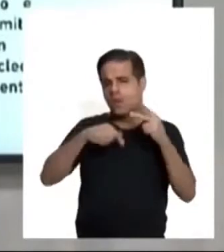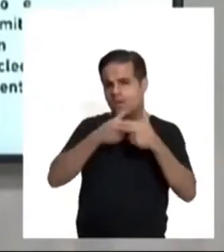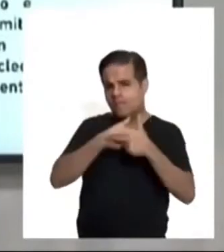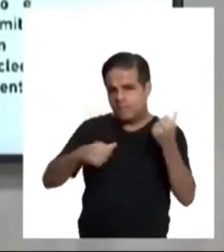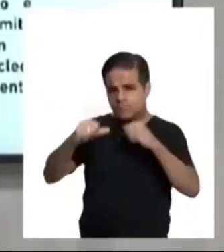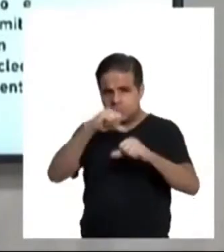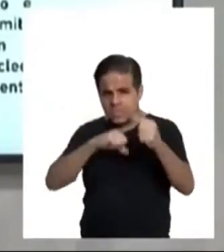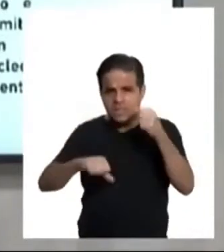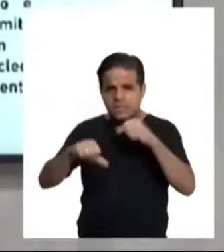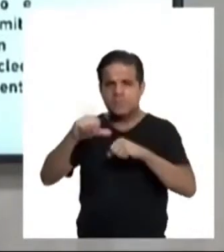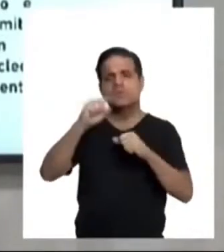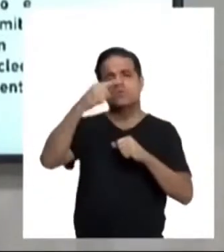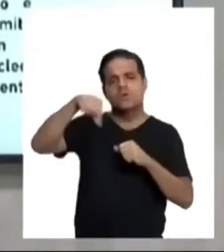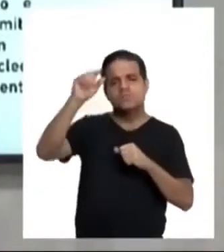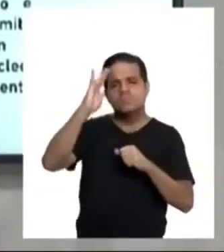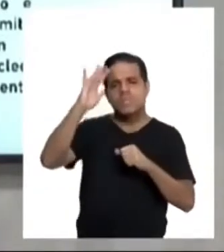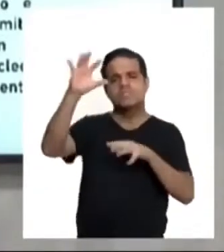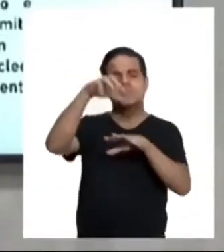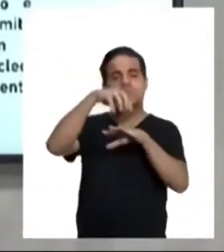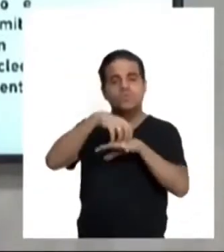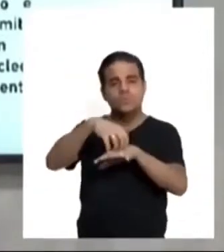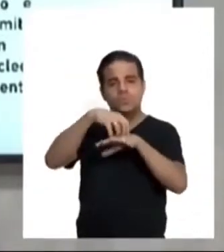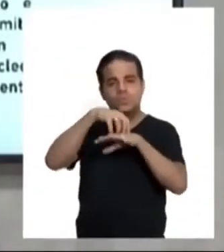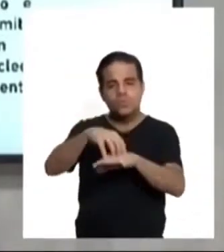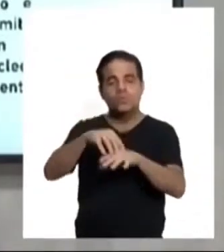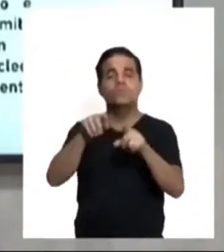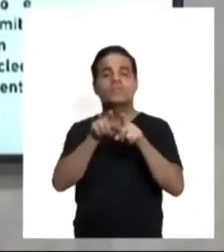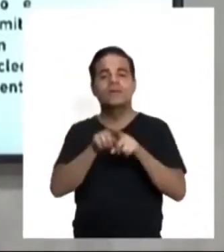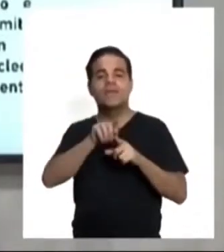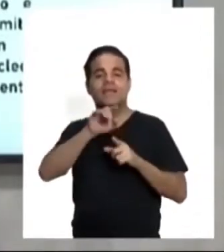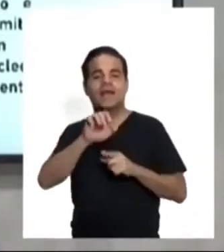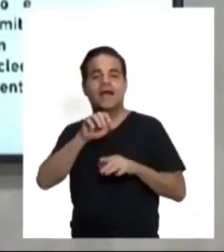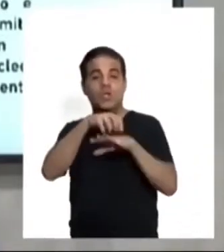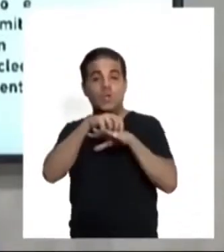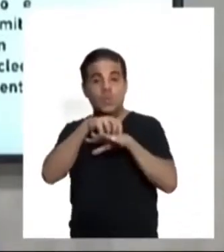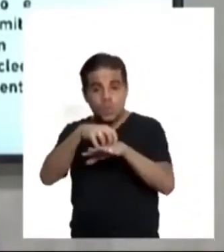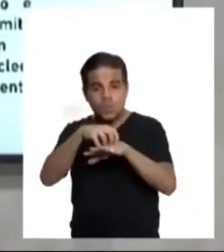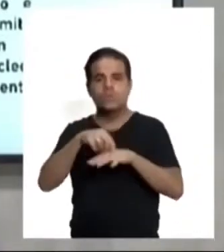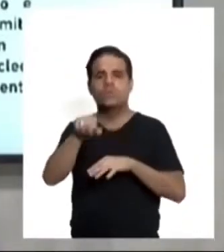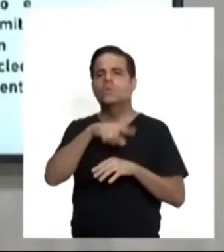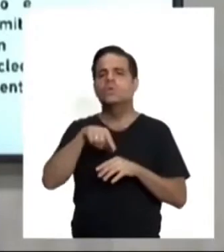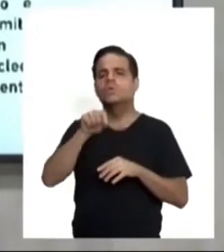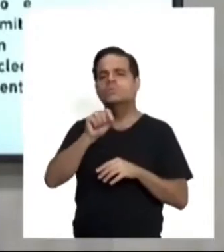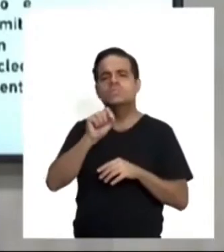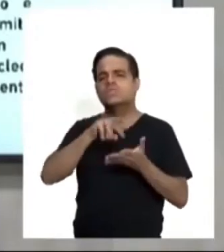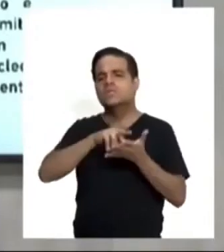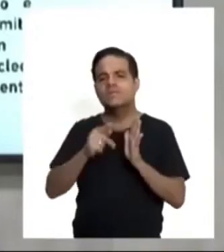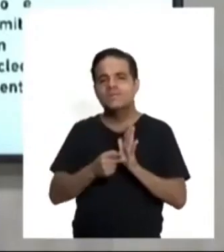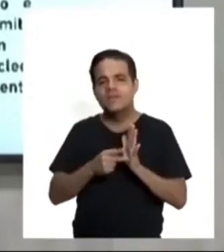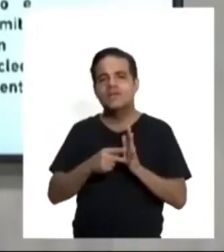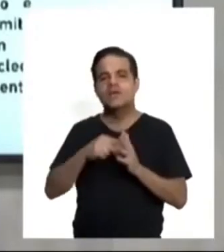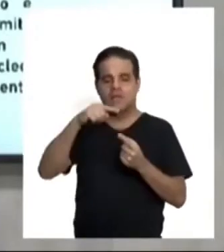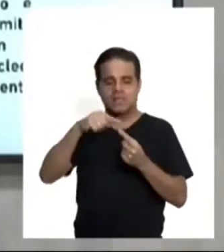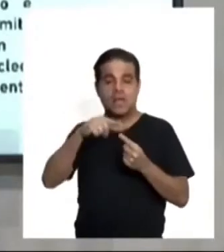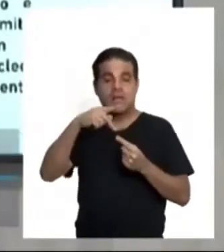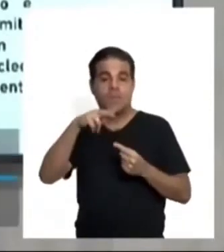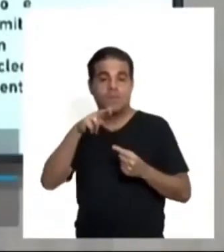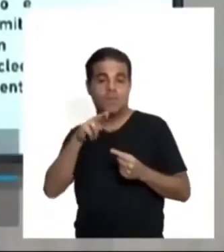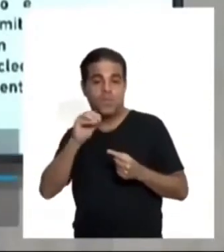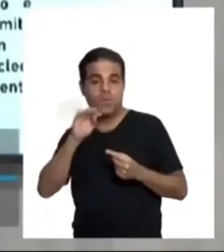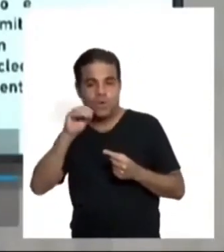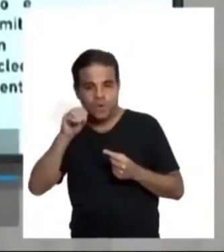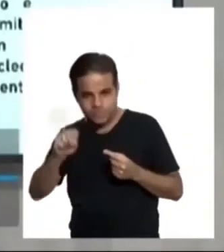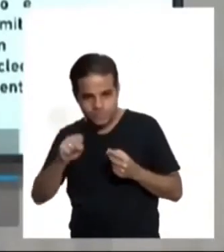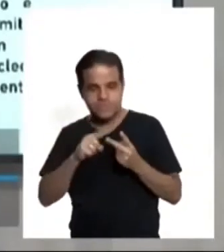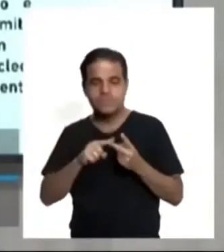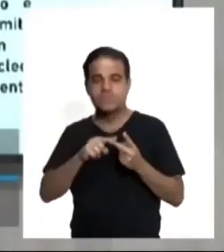nós pensamos no núcleo e na eletrosfera. Núcleo, o que é núcleo? É formado por prótons e nêutrons.